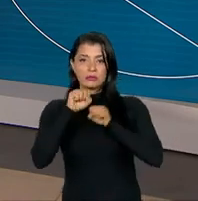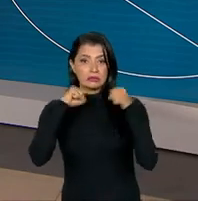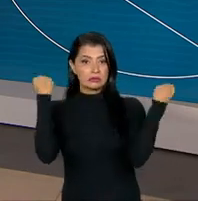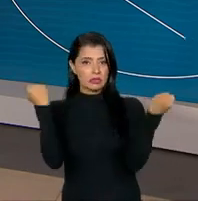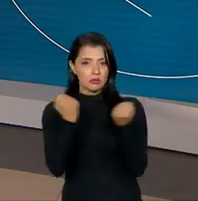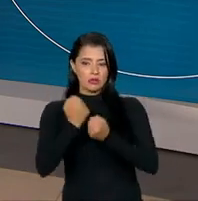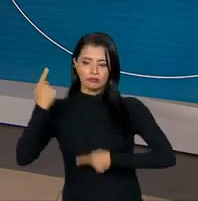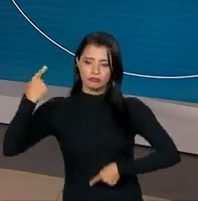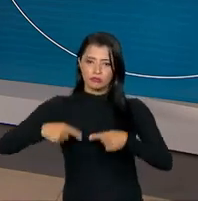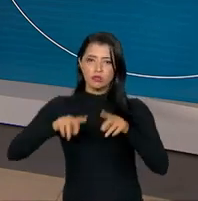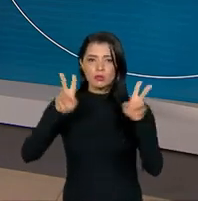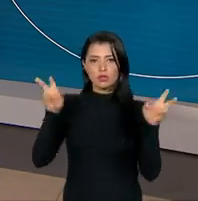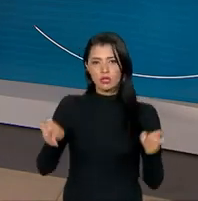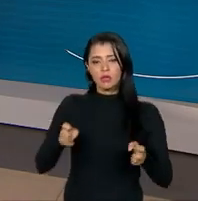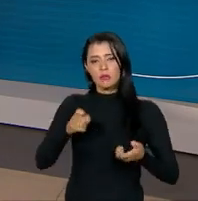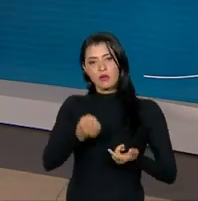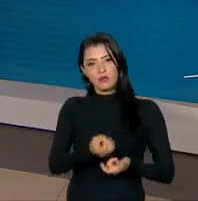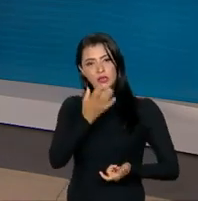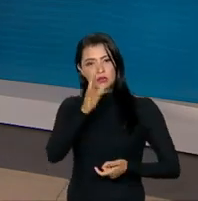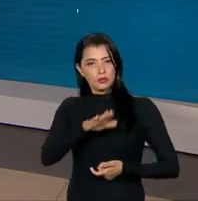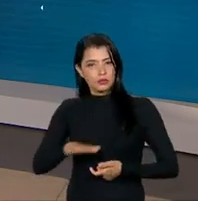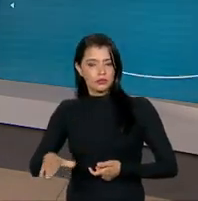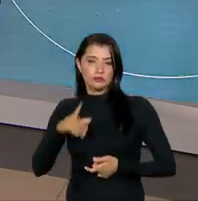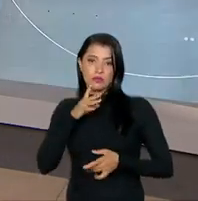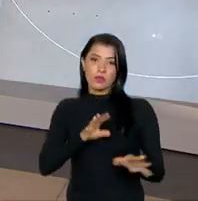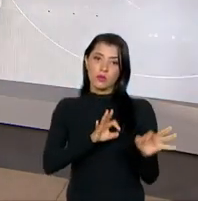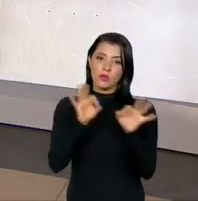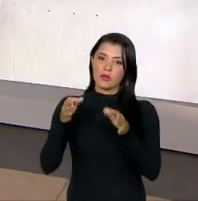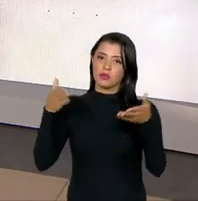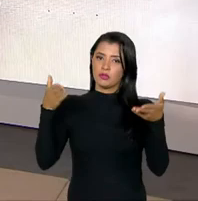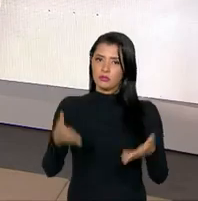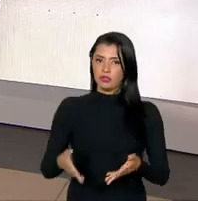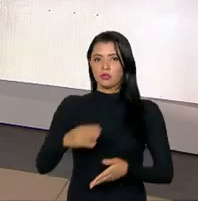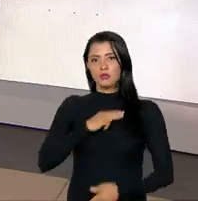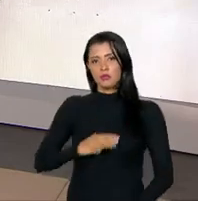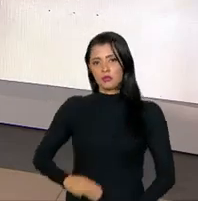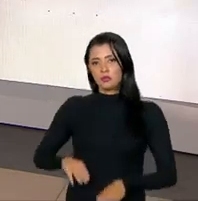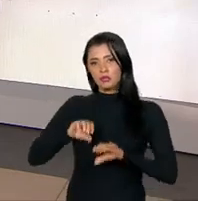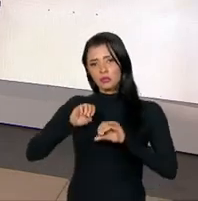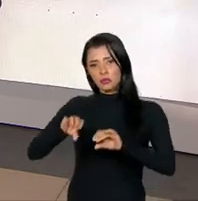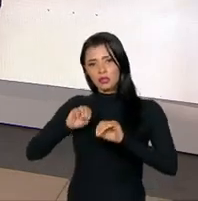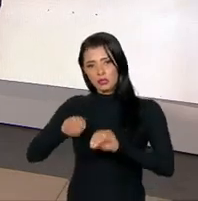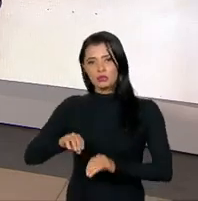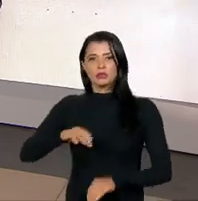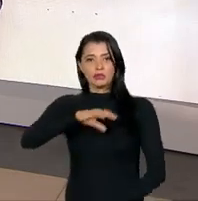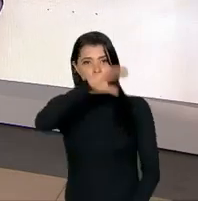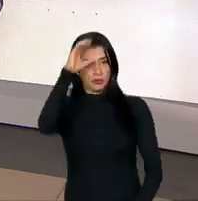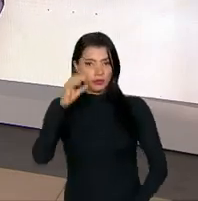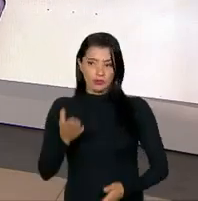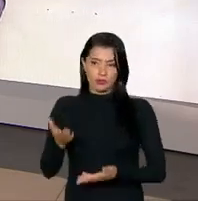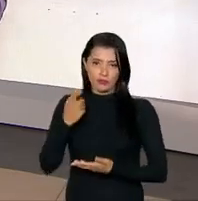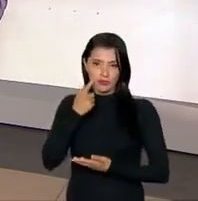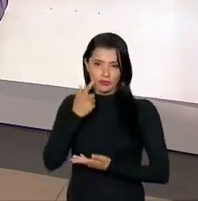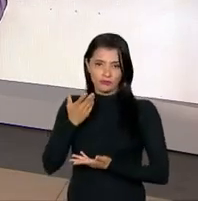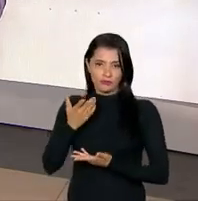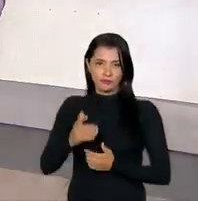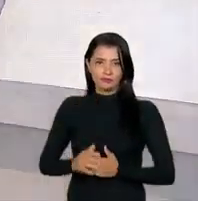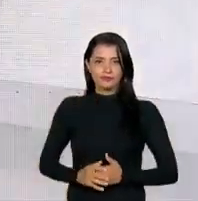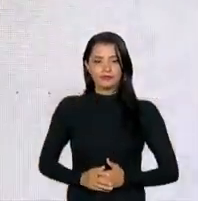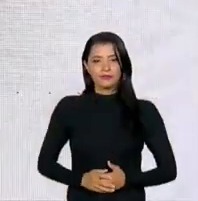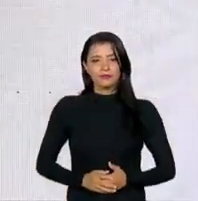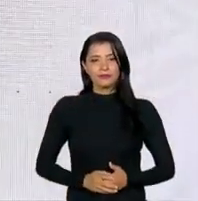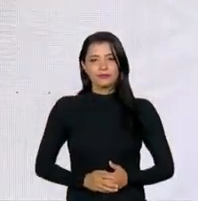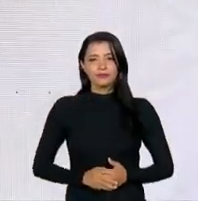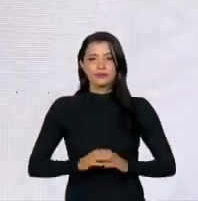a alfabetização de crianças. Nós vamos acompanhar a participação do ministro da Educação no encontro. Veja aqui com a gente.